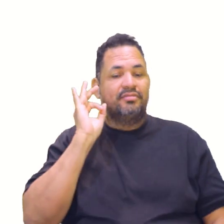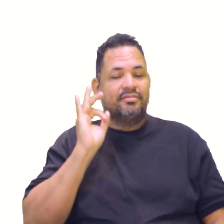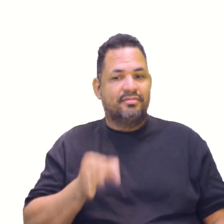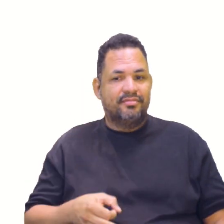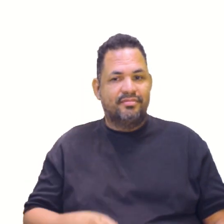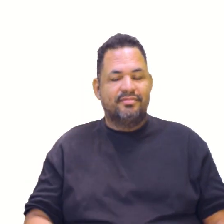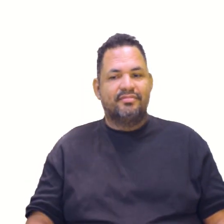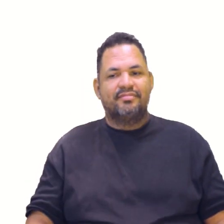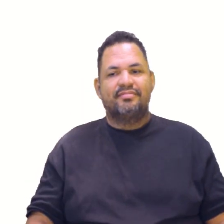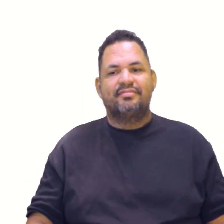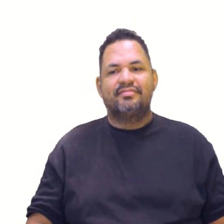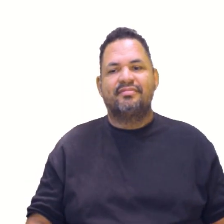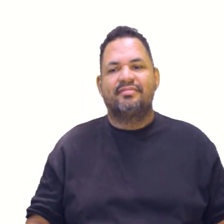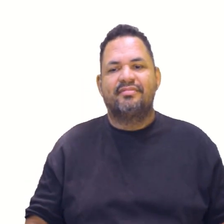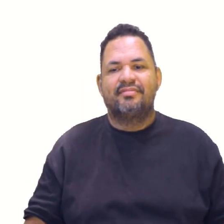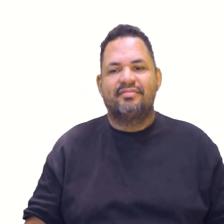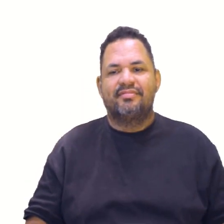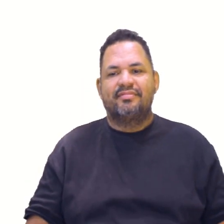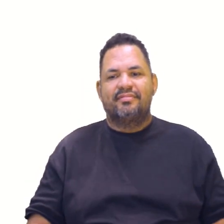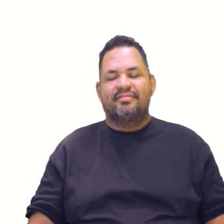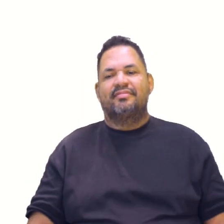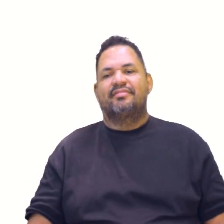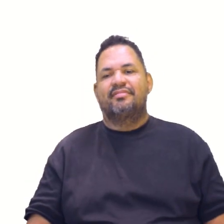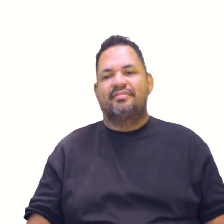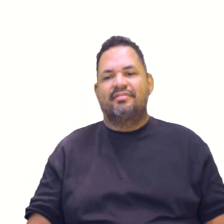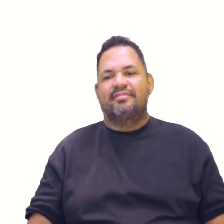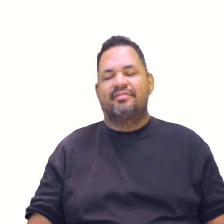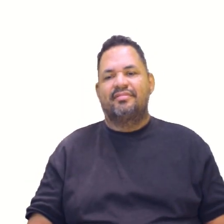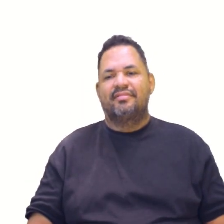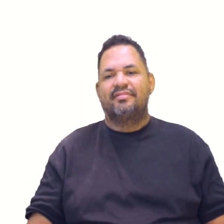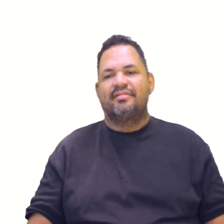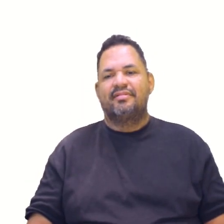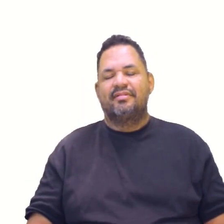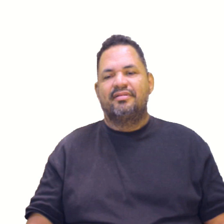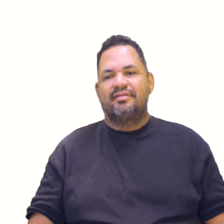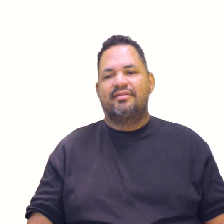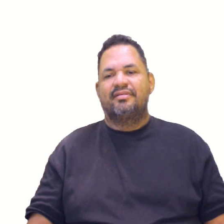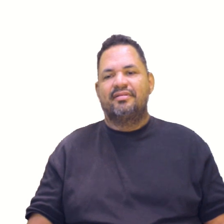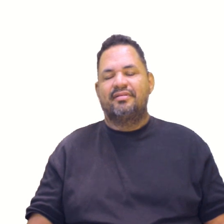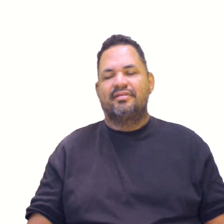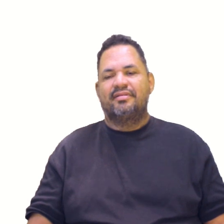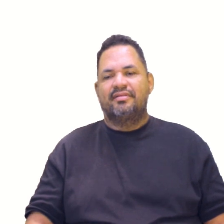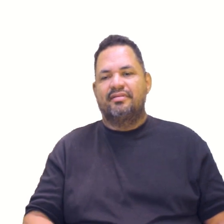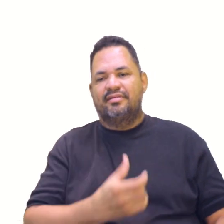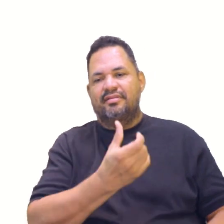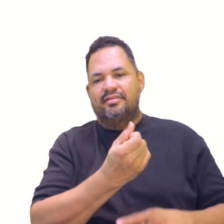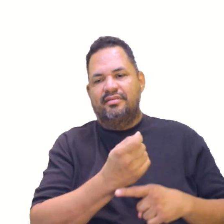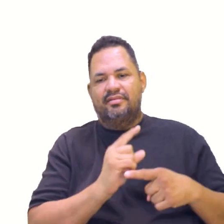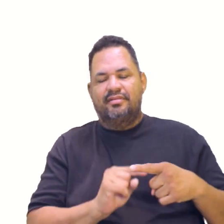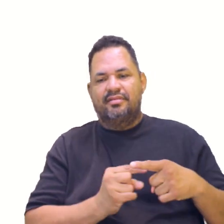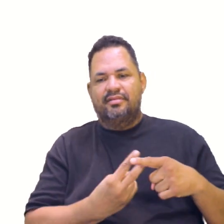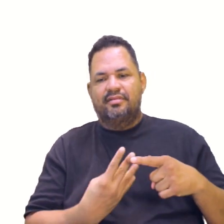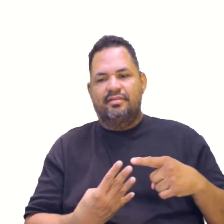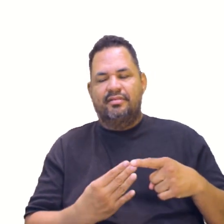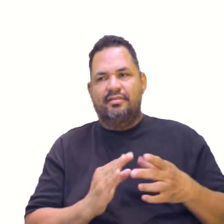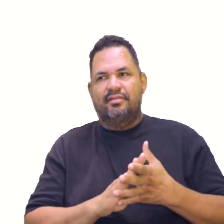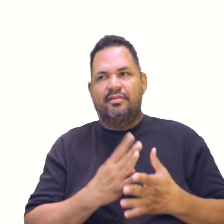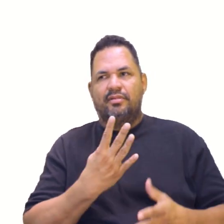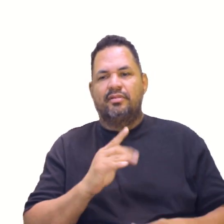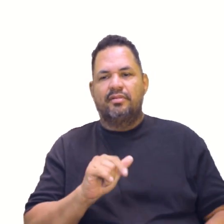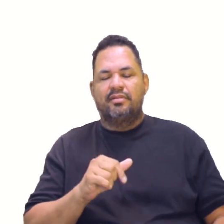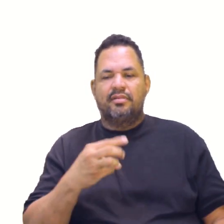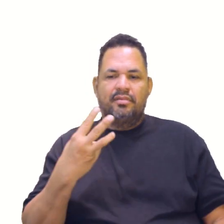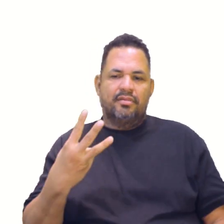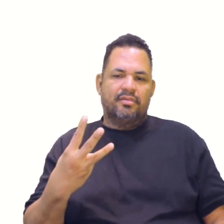que a gente vai ver que é 6 dividido por 1,4, né? A gente já tá acostumado com raiz de 2, né? Sim. 6 dividido por 1,4?